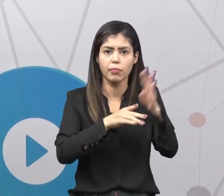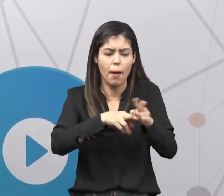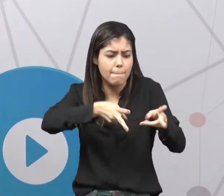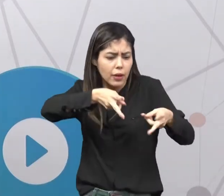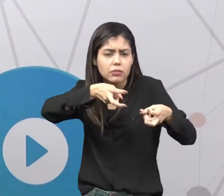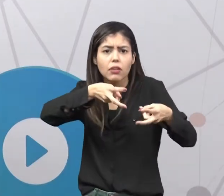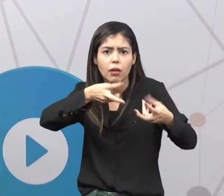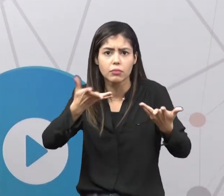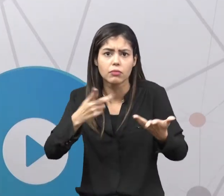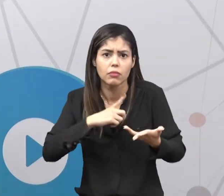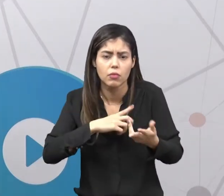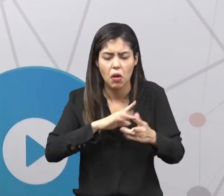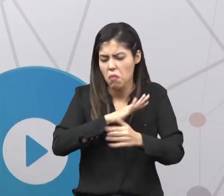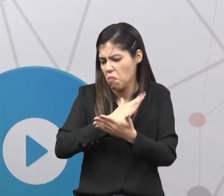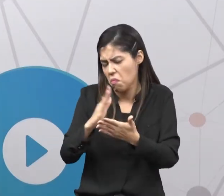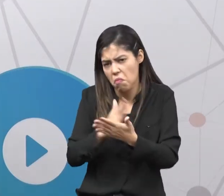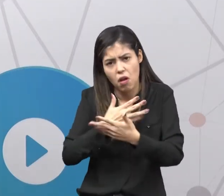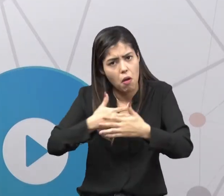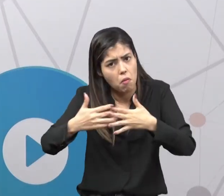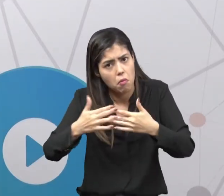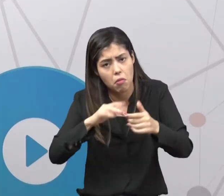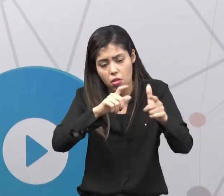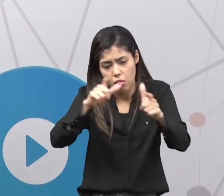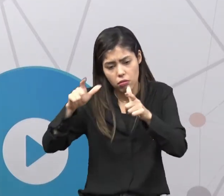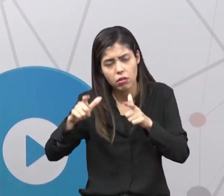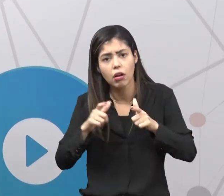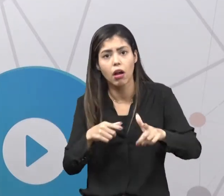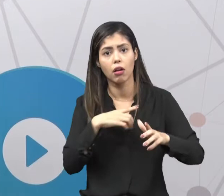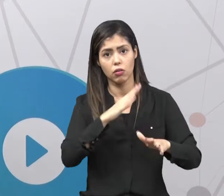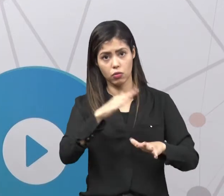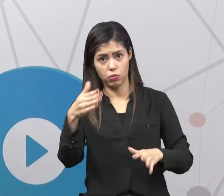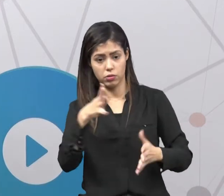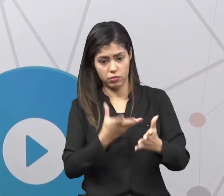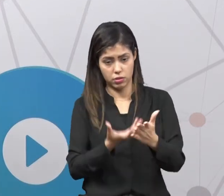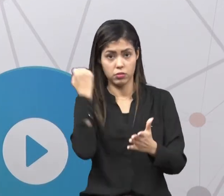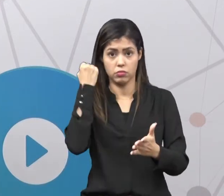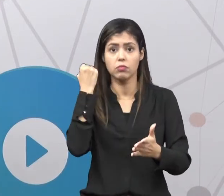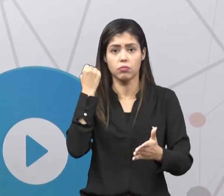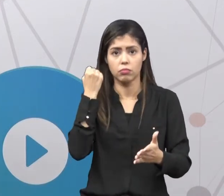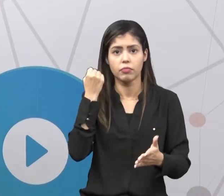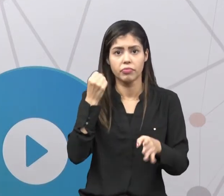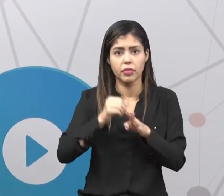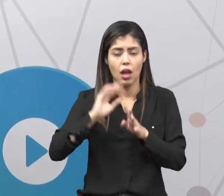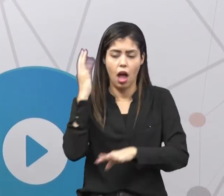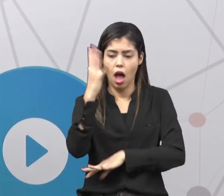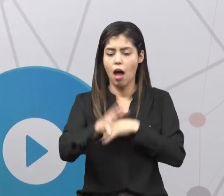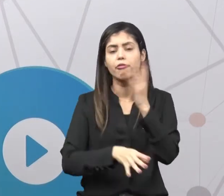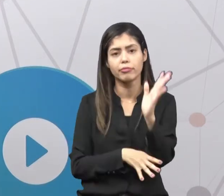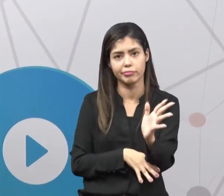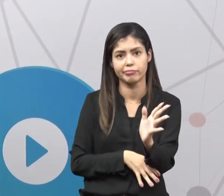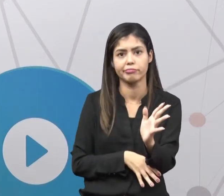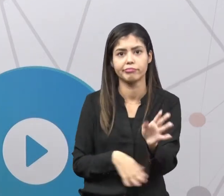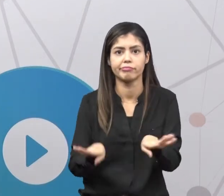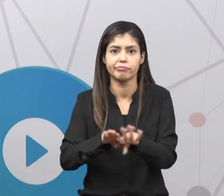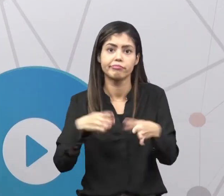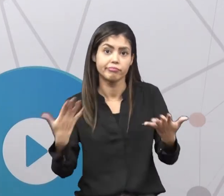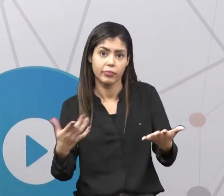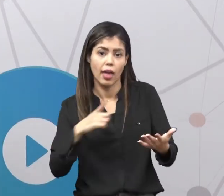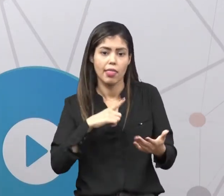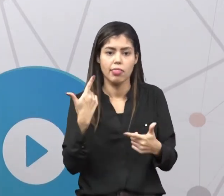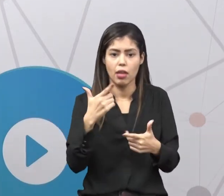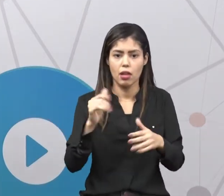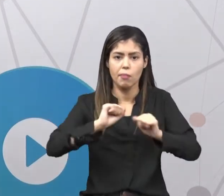pode perceber, né, em qualquer lugar do nosso planeta, quando você retira, né, a mata, ou seja, tira a floresta,